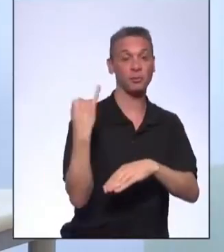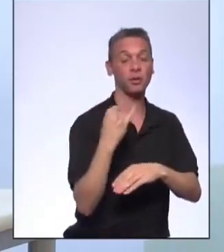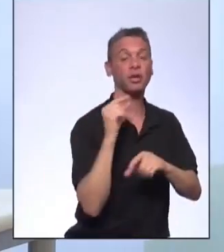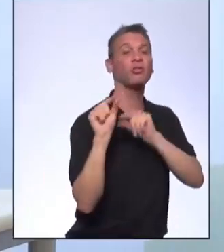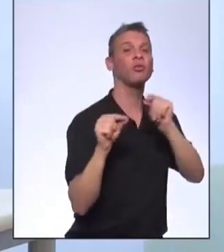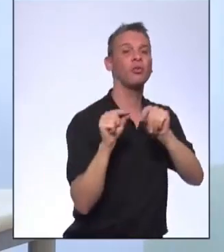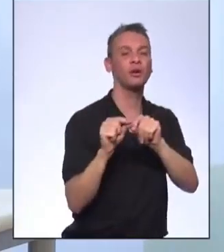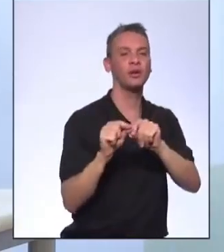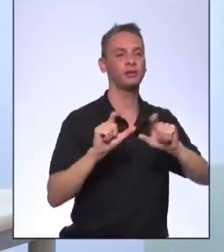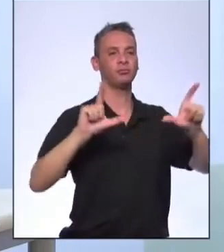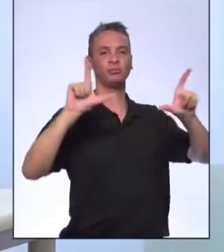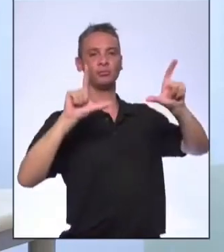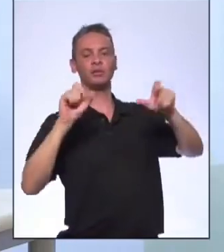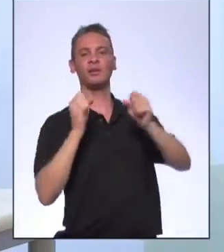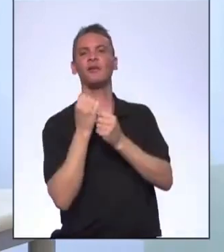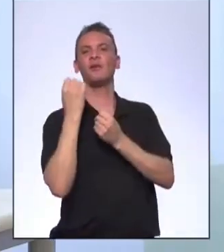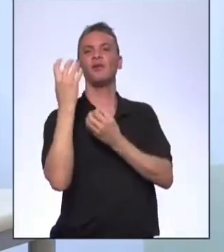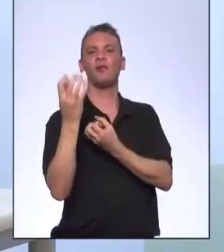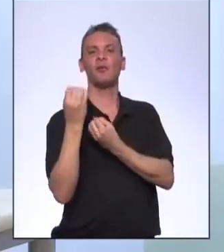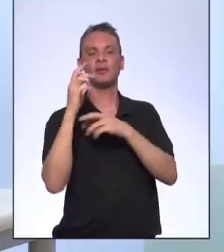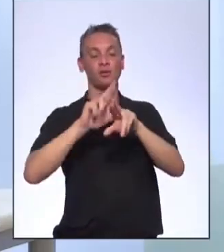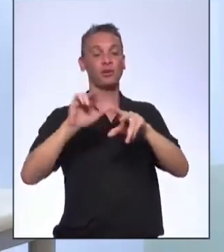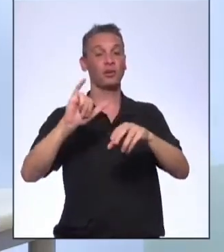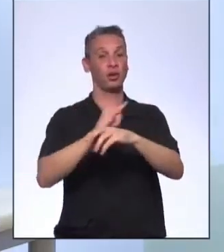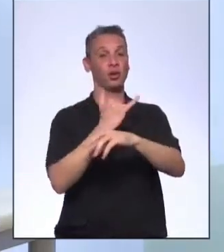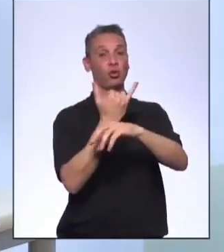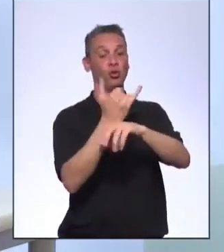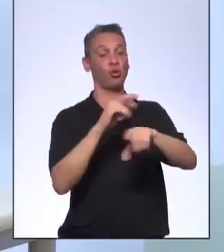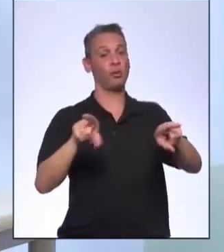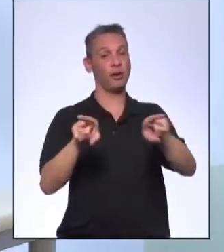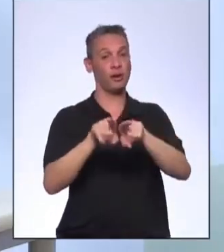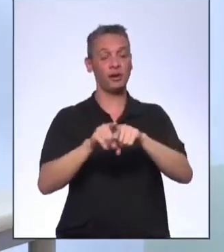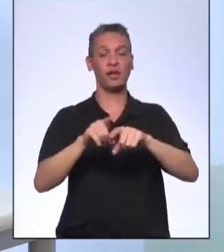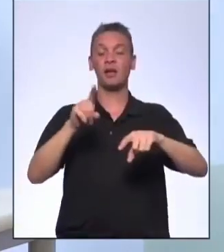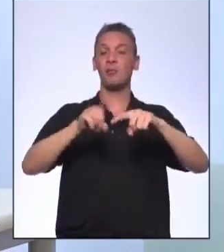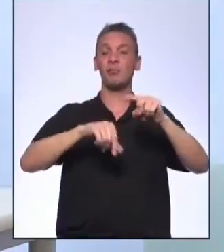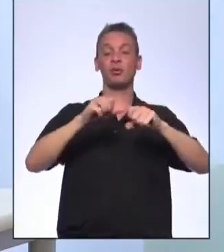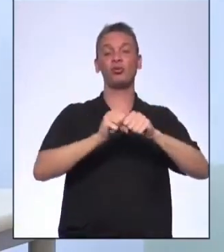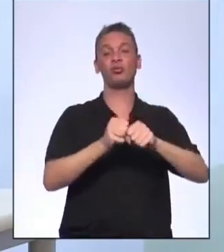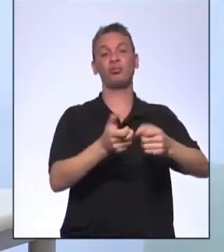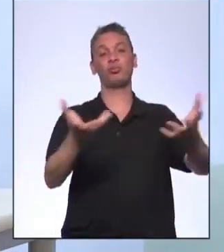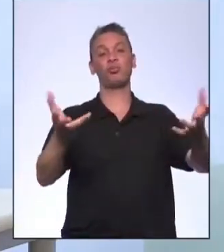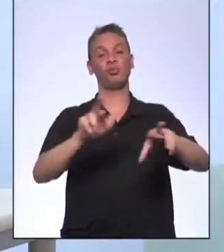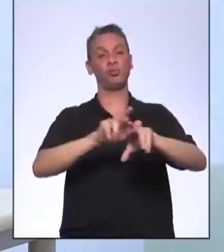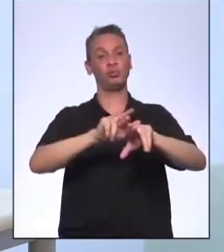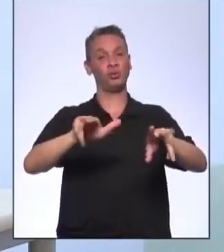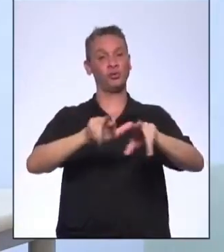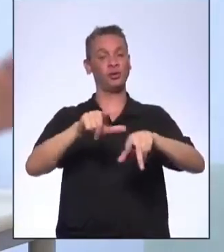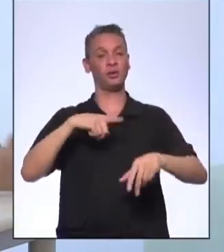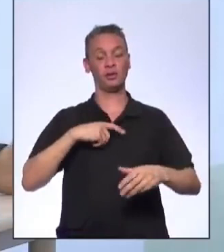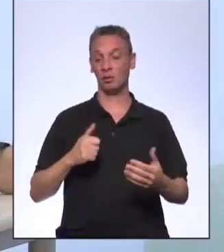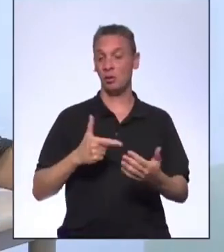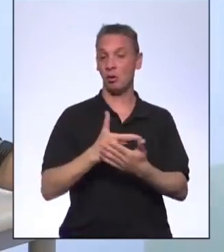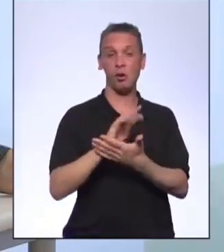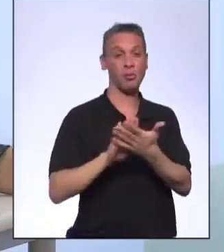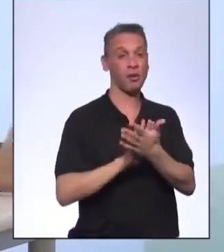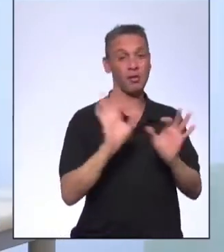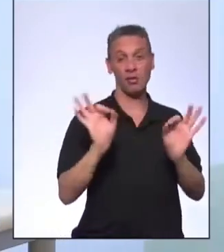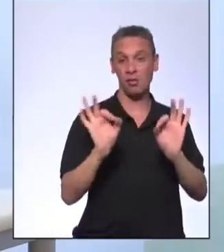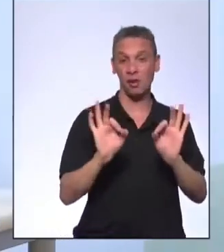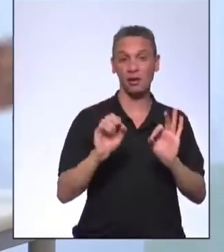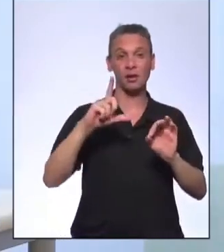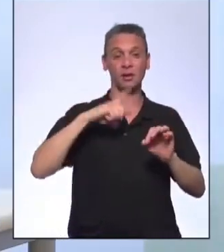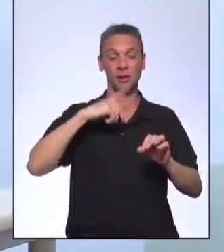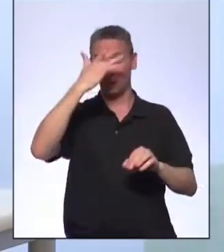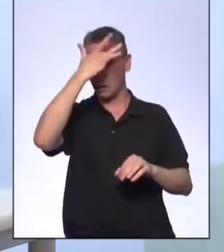ela traz informações. Né? Hoje o YouTube, a gente tem review de produtos, então você não precisa nem comprar o produto para saber se é bom ou ruim. Já